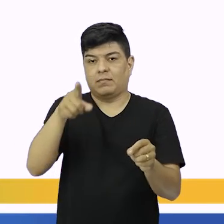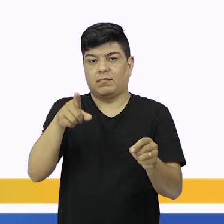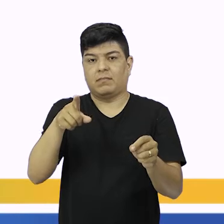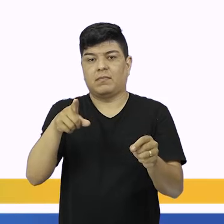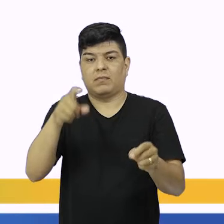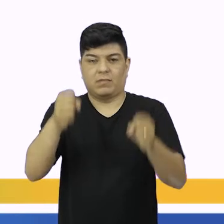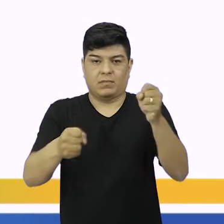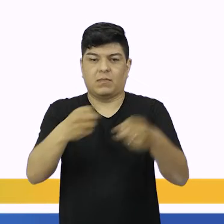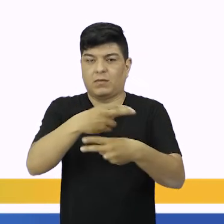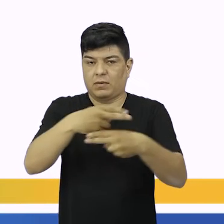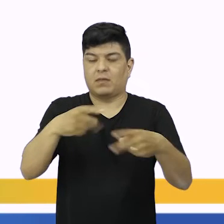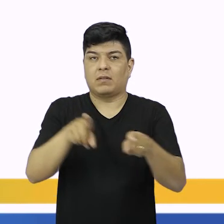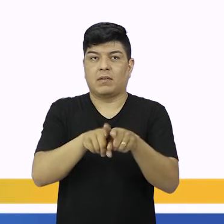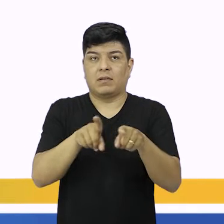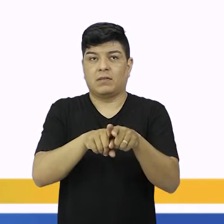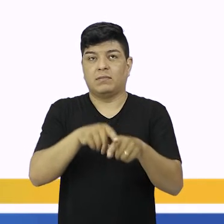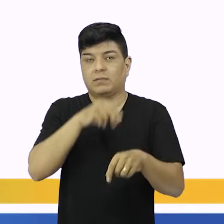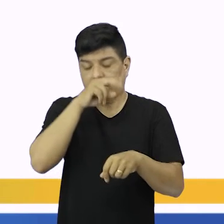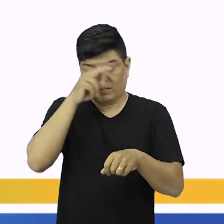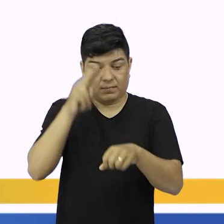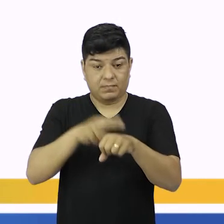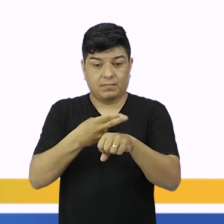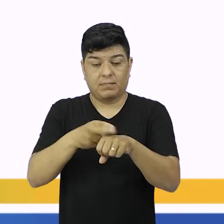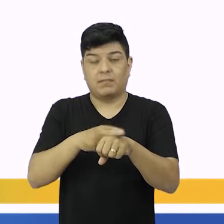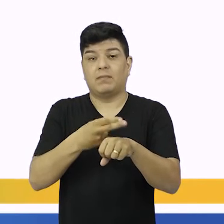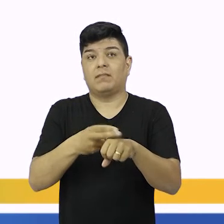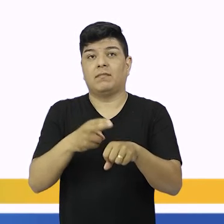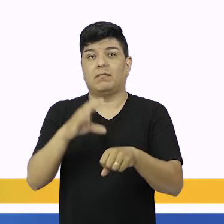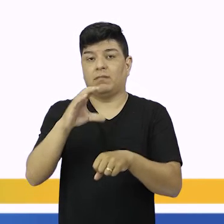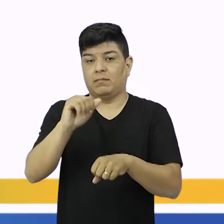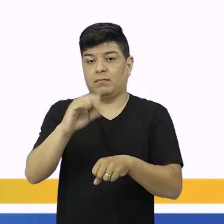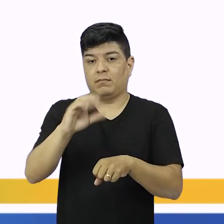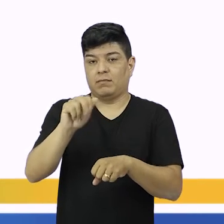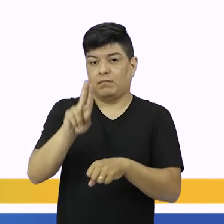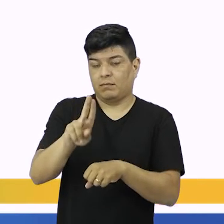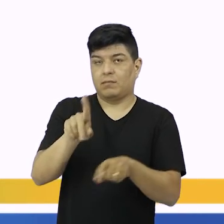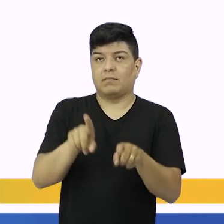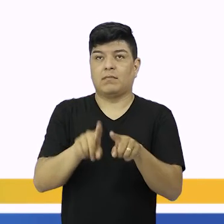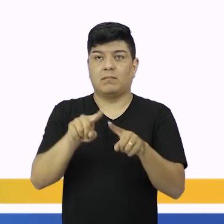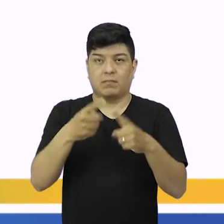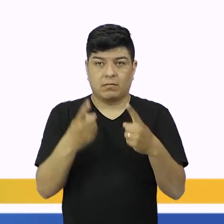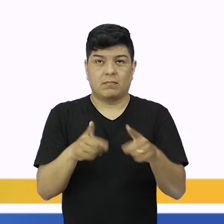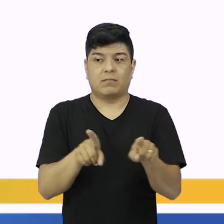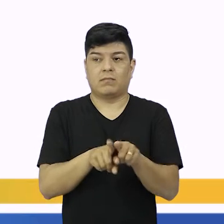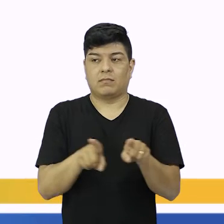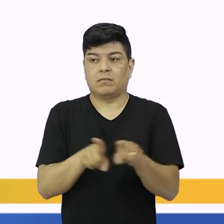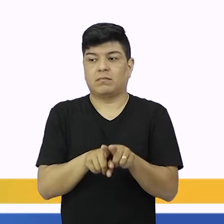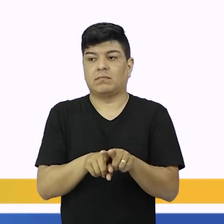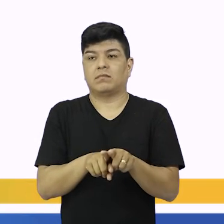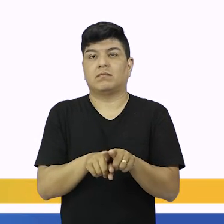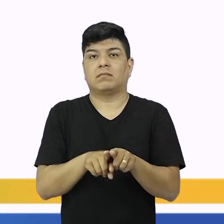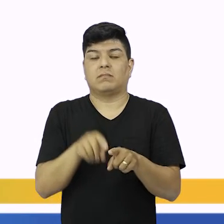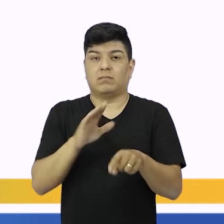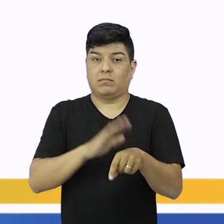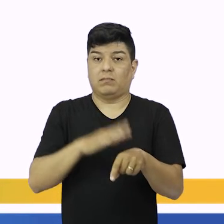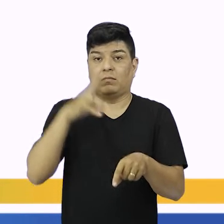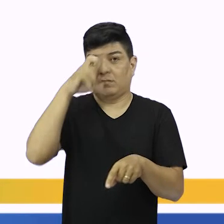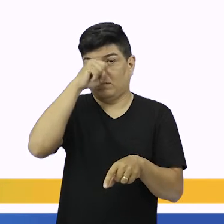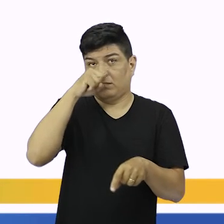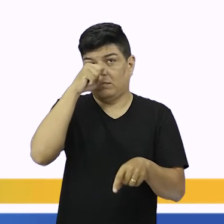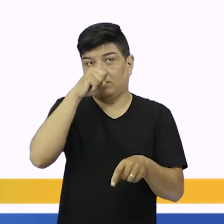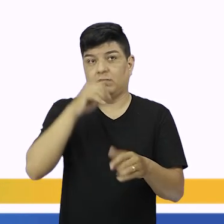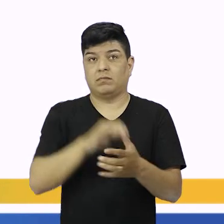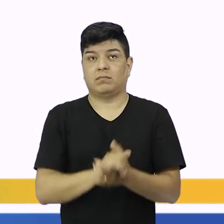bom? Também o cacau, né? Por conta da América Latina, mas outras questões aí são mais fortes, né?